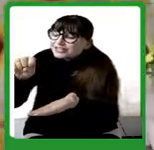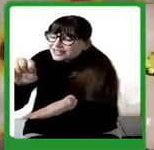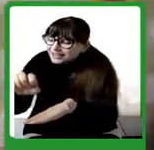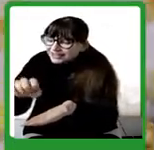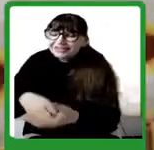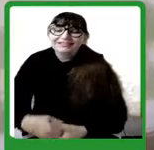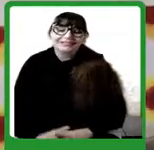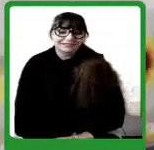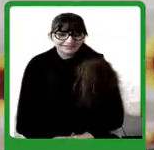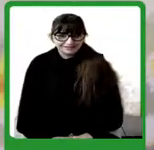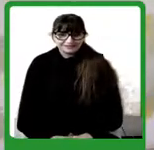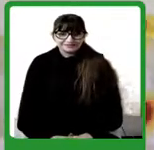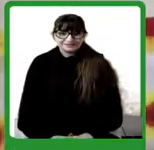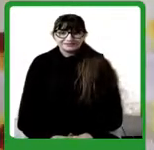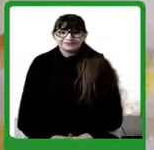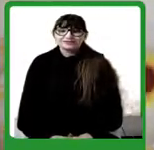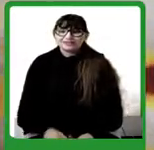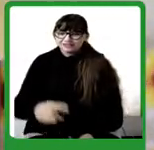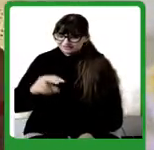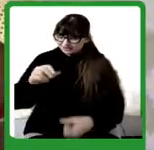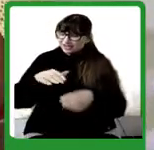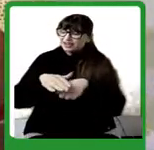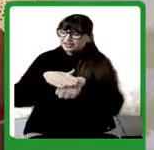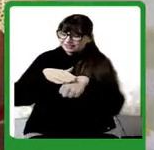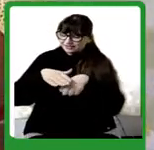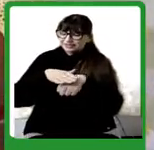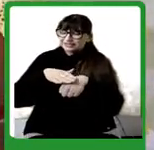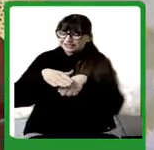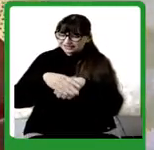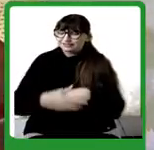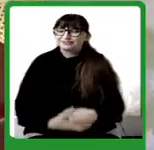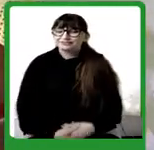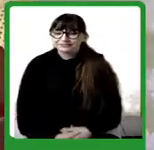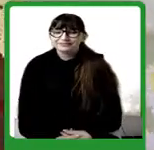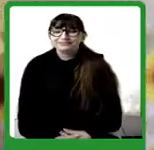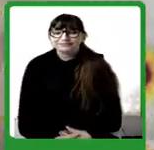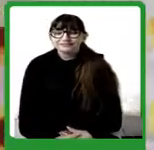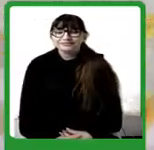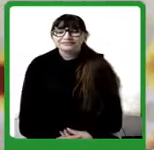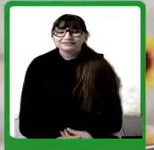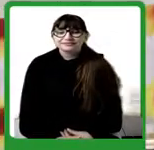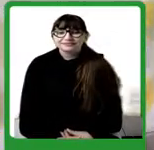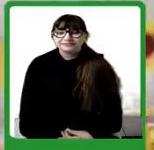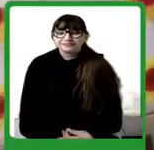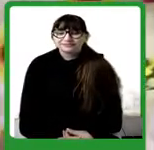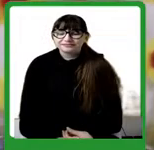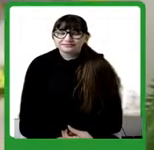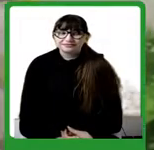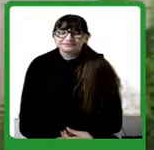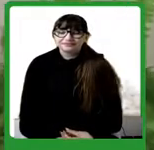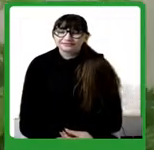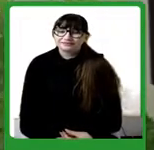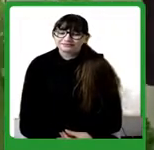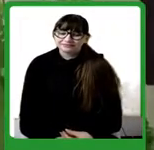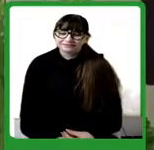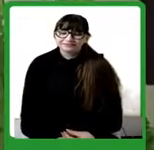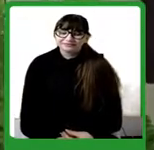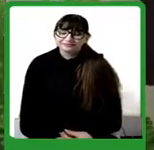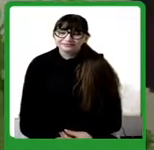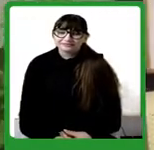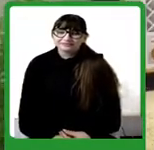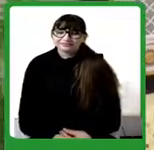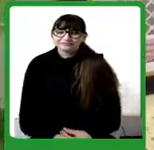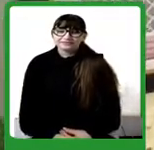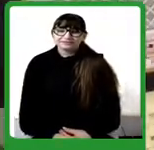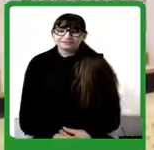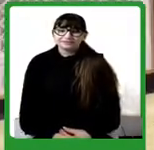Vai conversar tu com esses demônios. Tem conversa. Quem mais que está participando ali? Vamos ver. Lara Grande, Dona Maria, fala